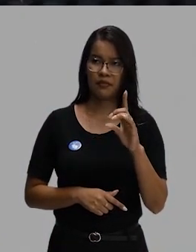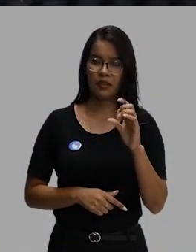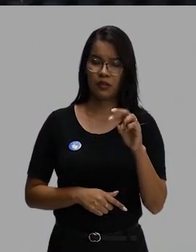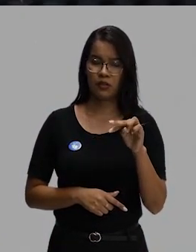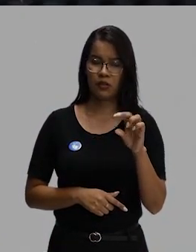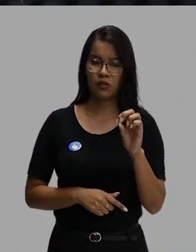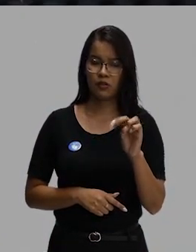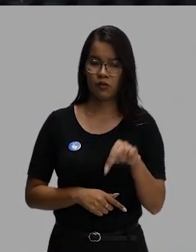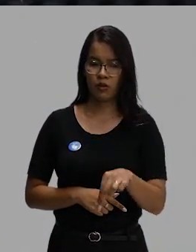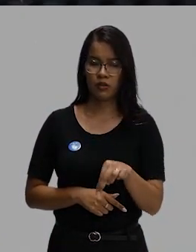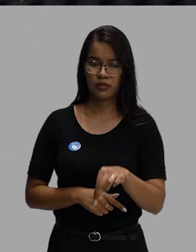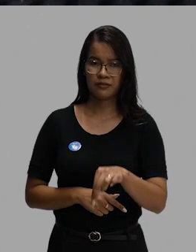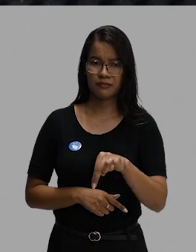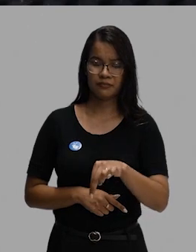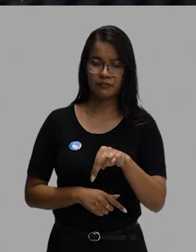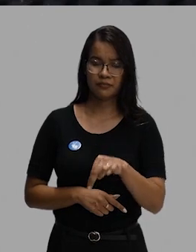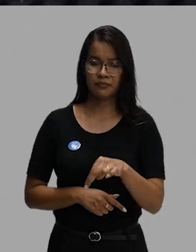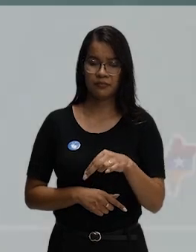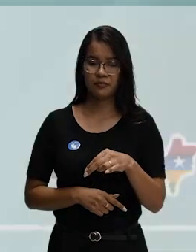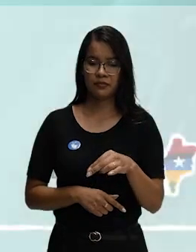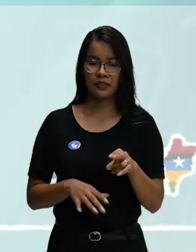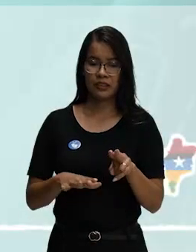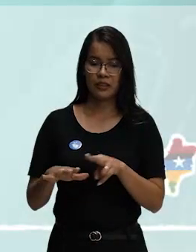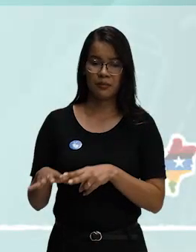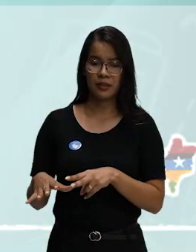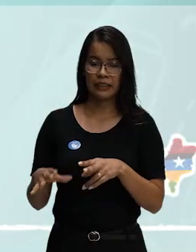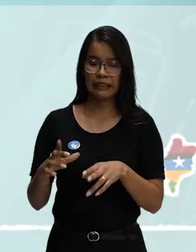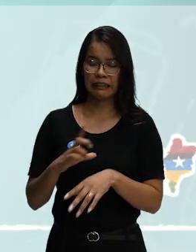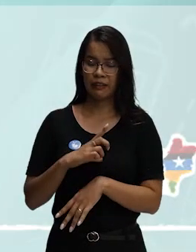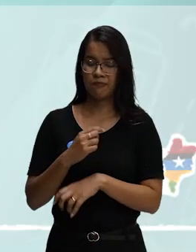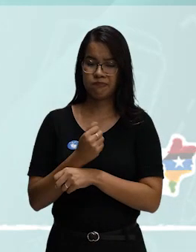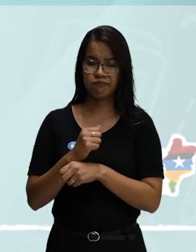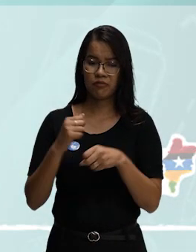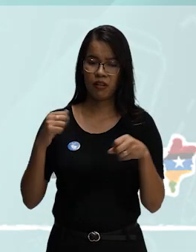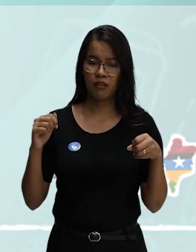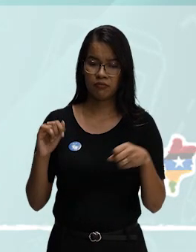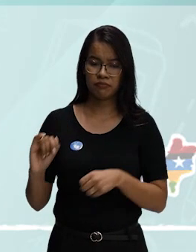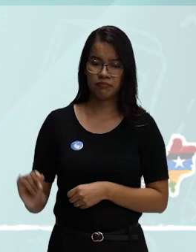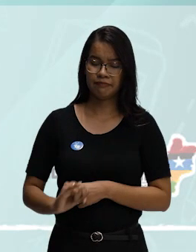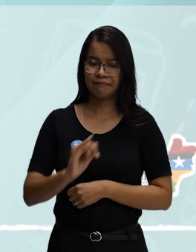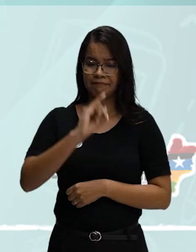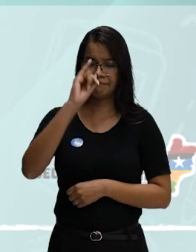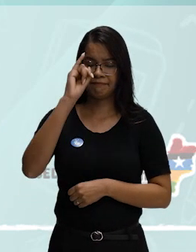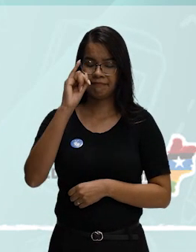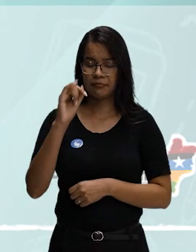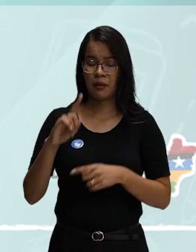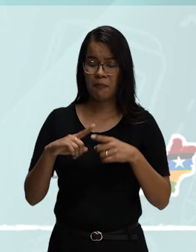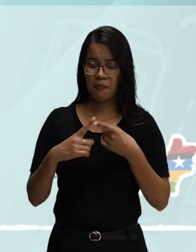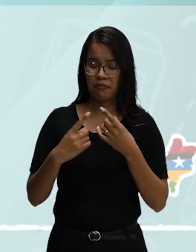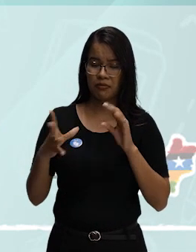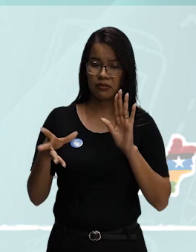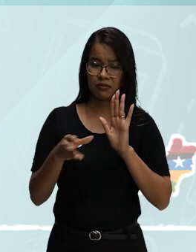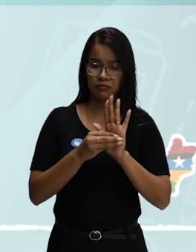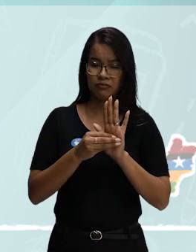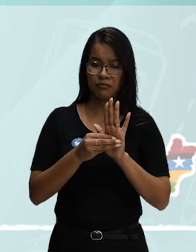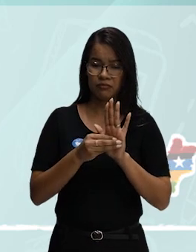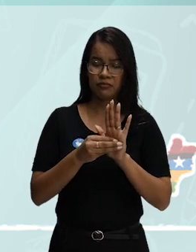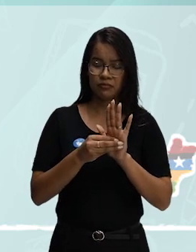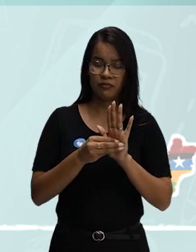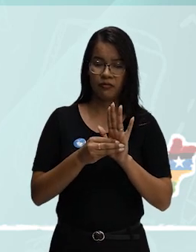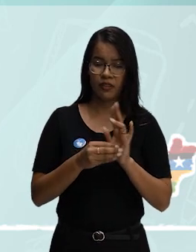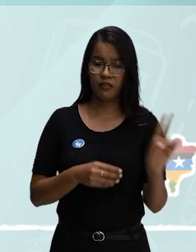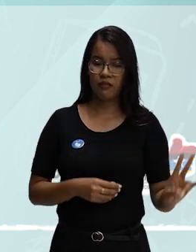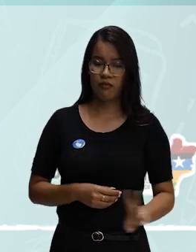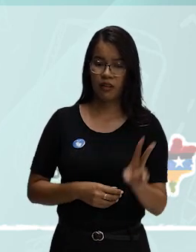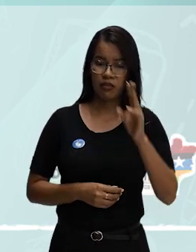ao Nordeste. Então, aqui, ó, a semana foi tão importante no seu contexto, acompanha comigo, mas adquiriu valor histórico e cultural